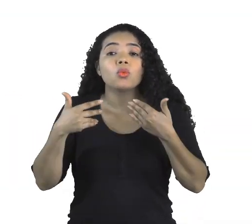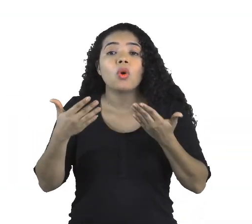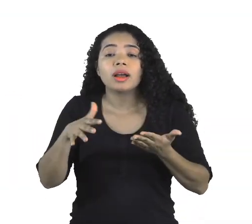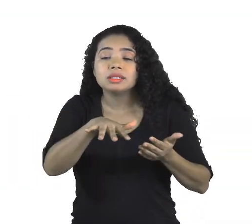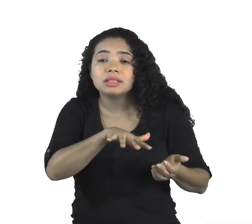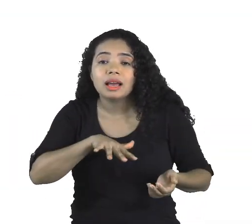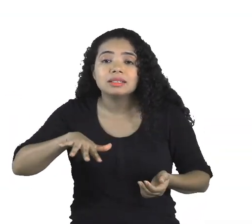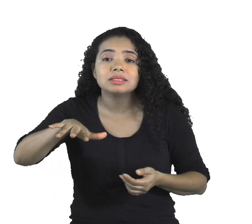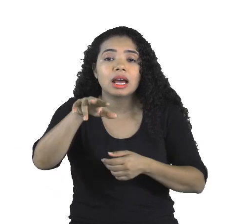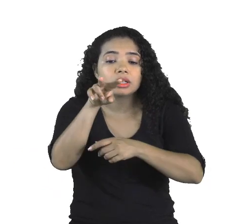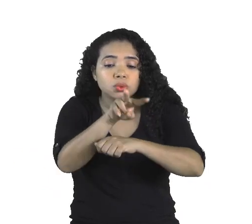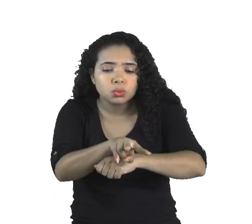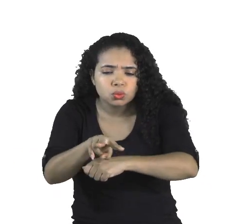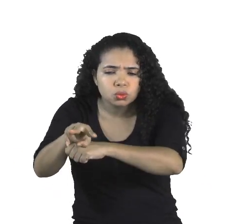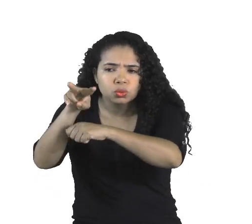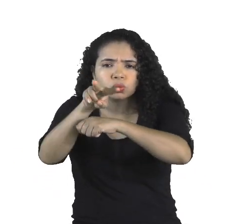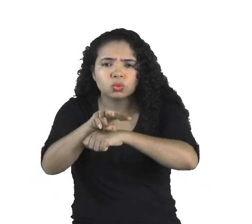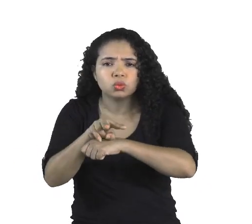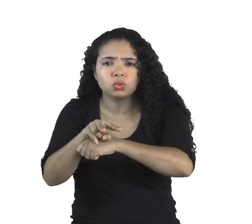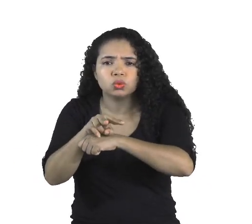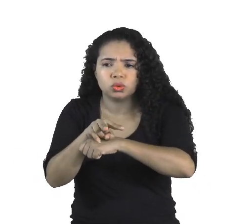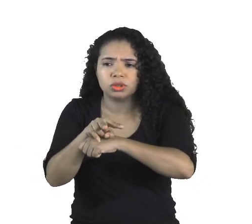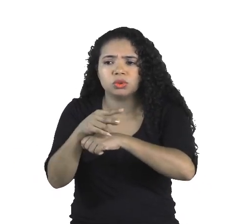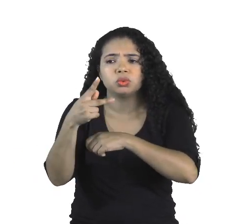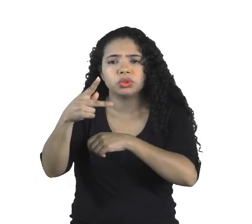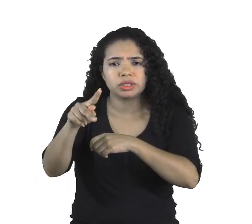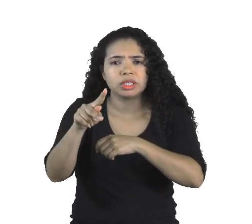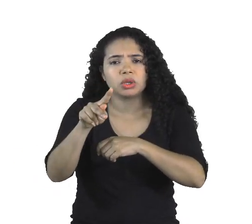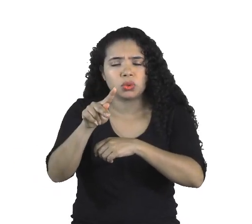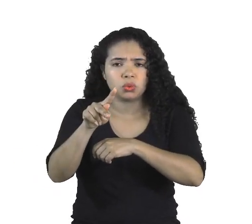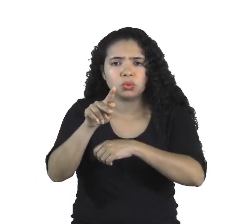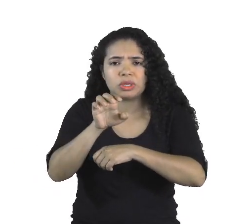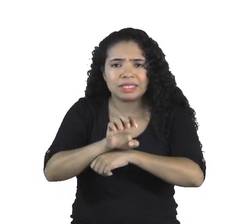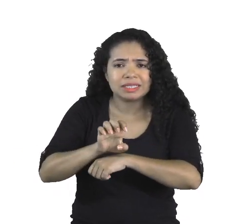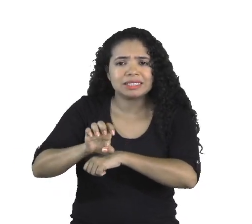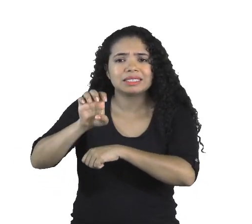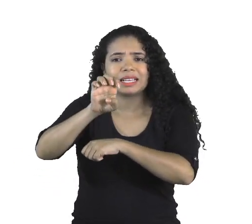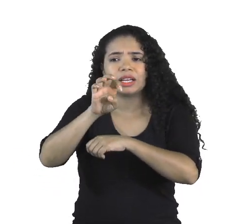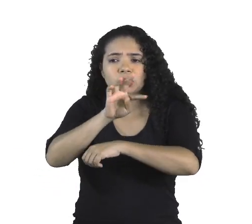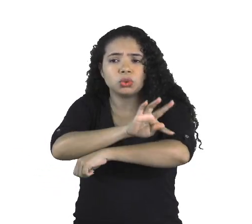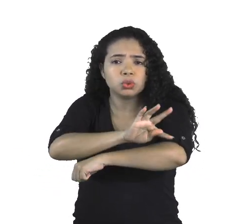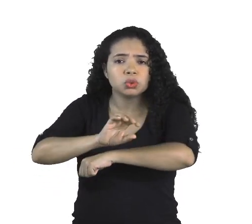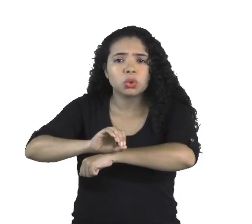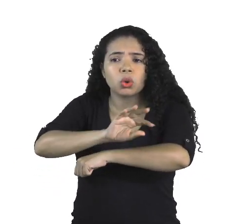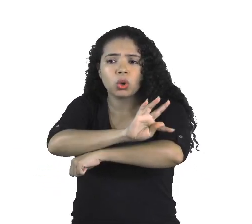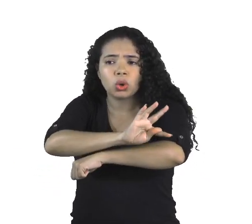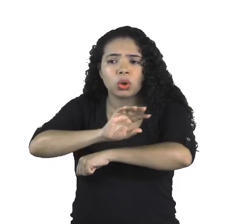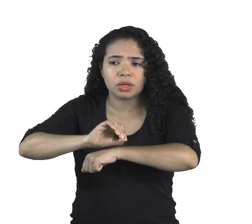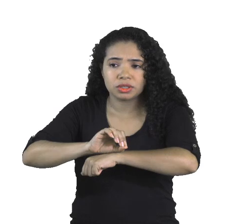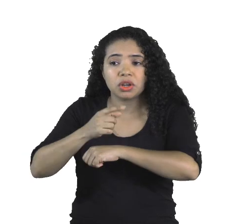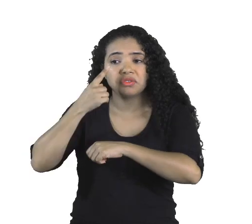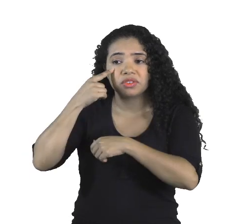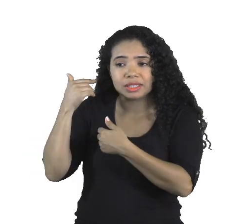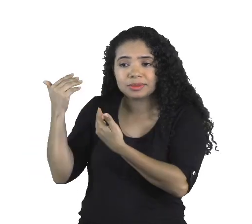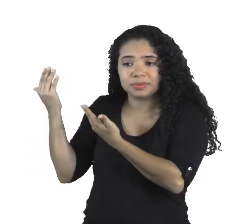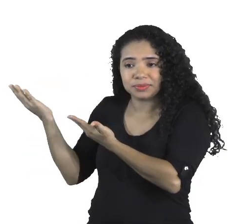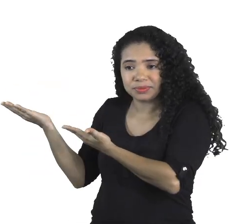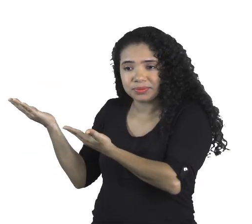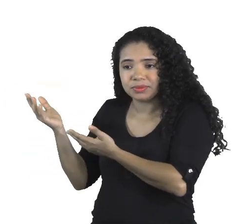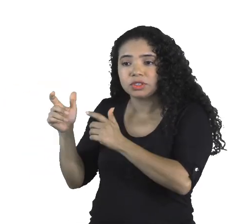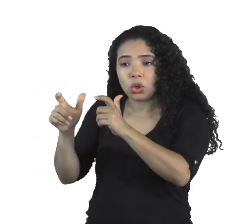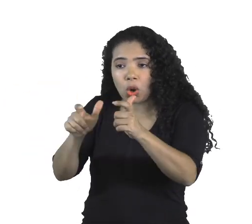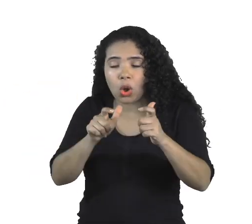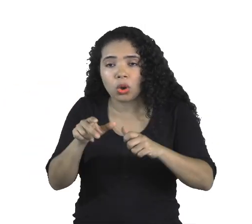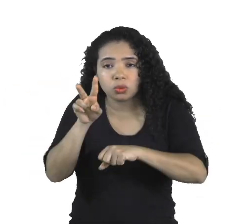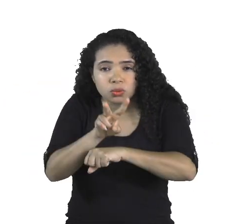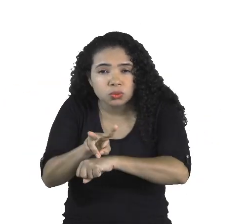áreas de conservação do seu estado, do nosso estado Tocantins. Olha bem, espaços de conservação